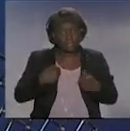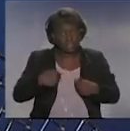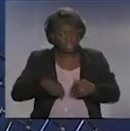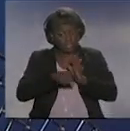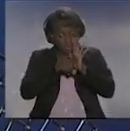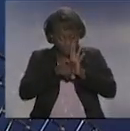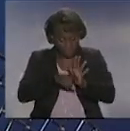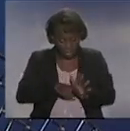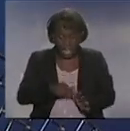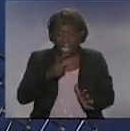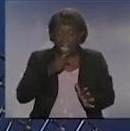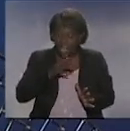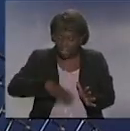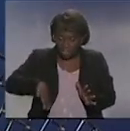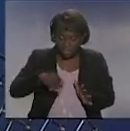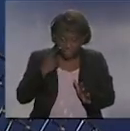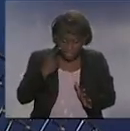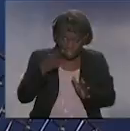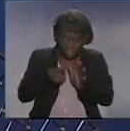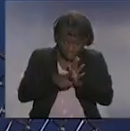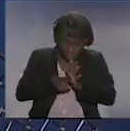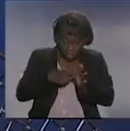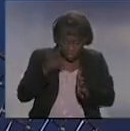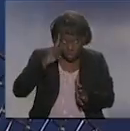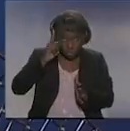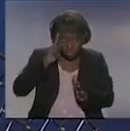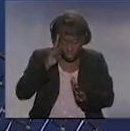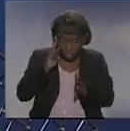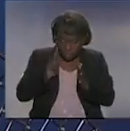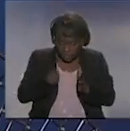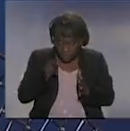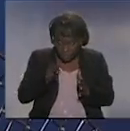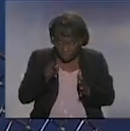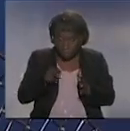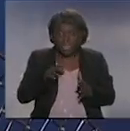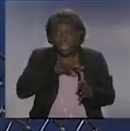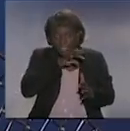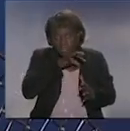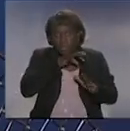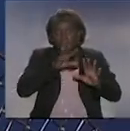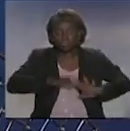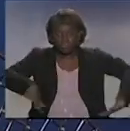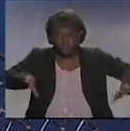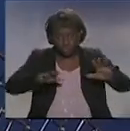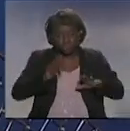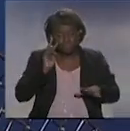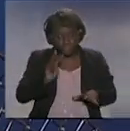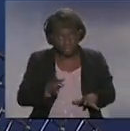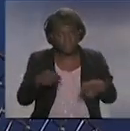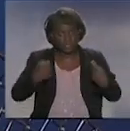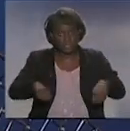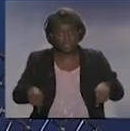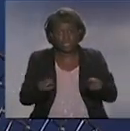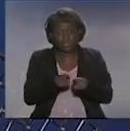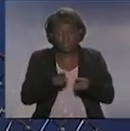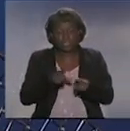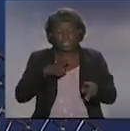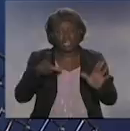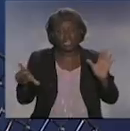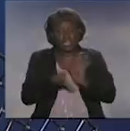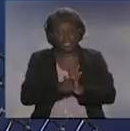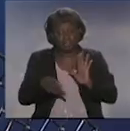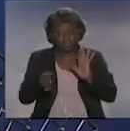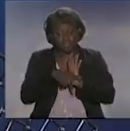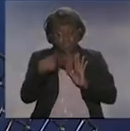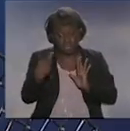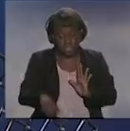tem que ser analisado, a água tem que ser monitorada, né, os animais, tudo mais, e existe